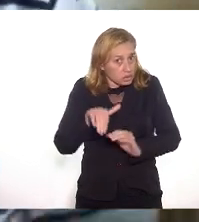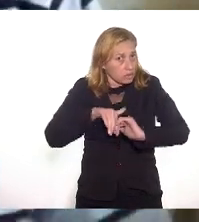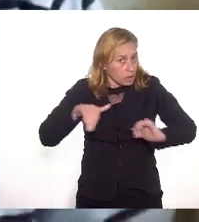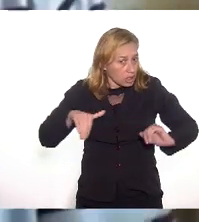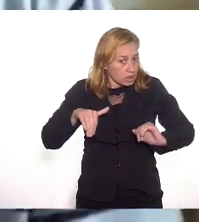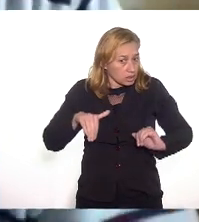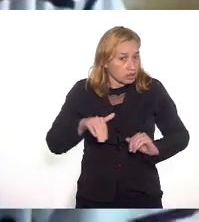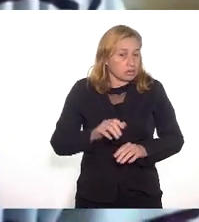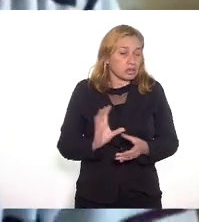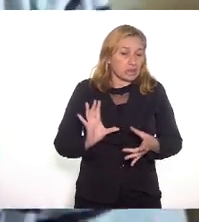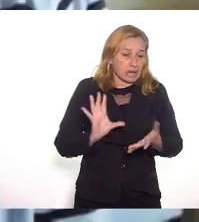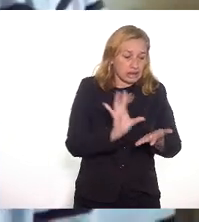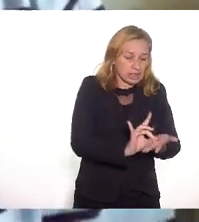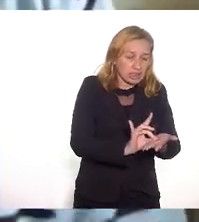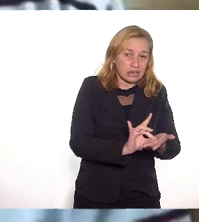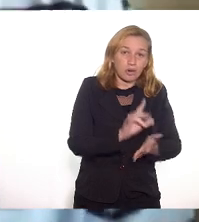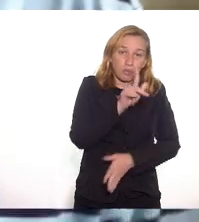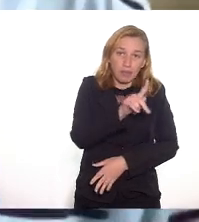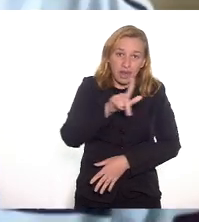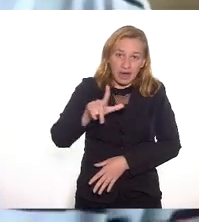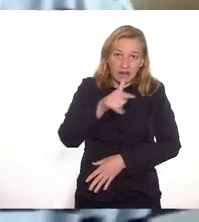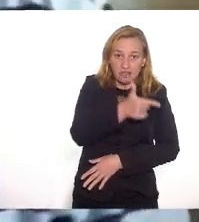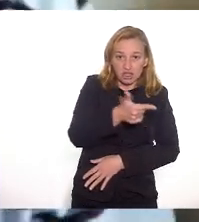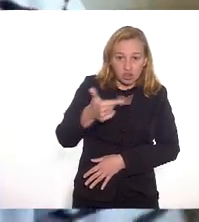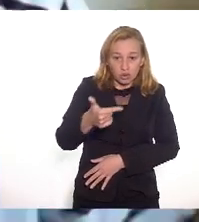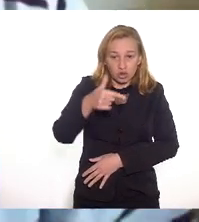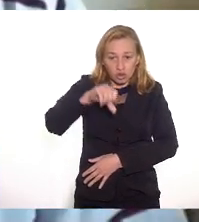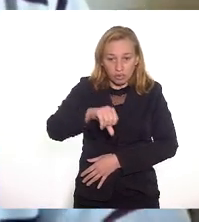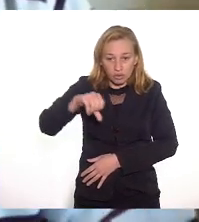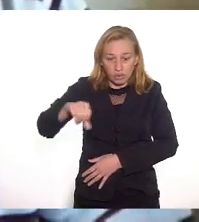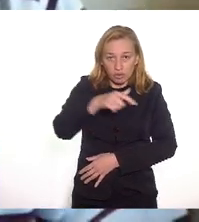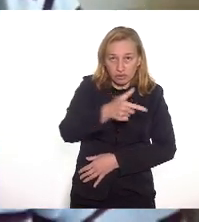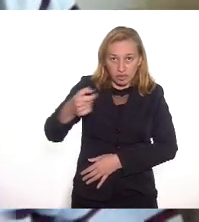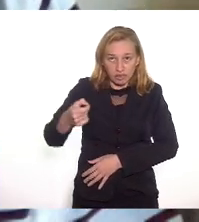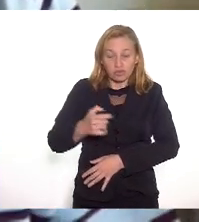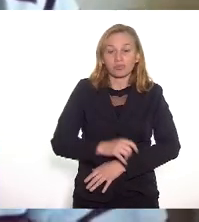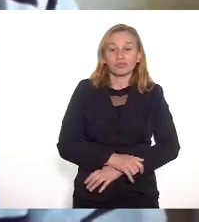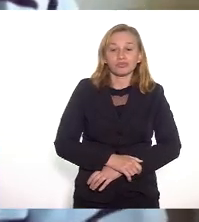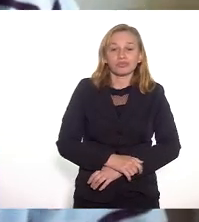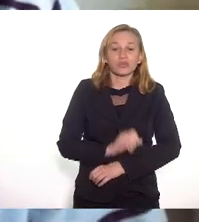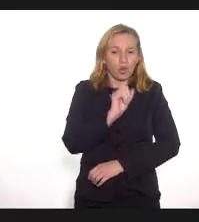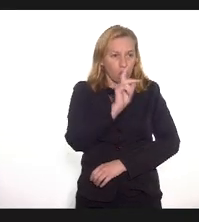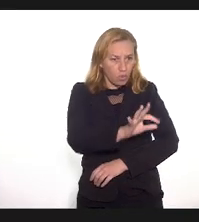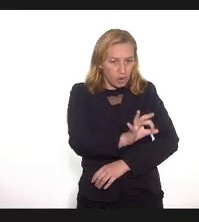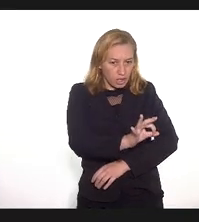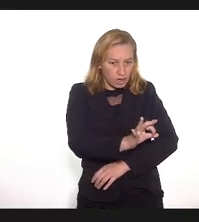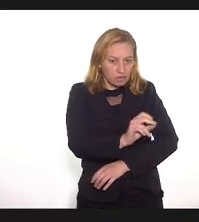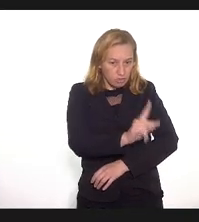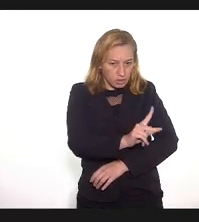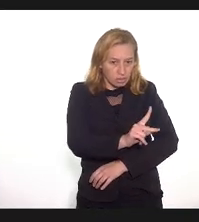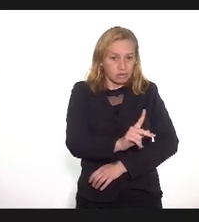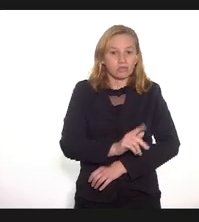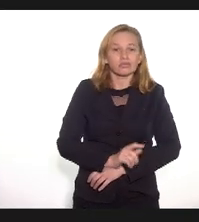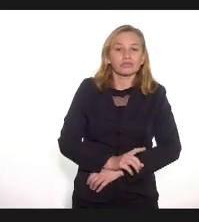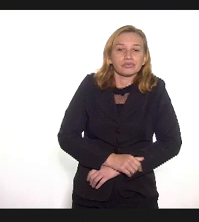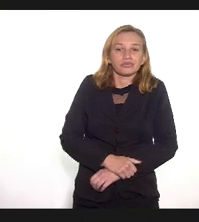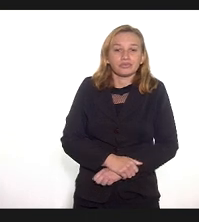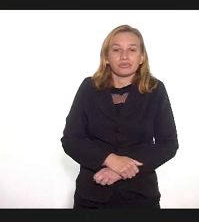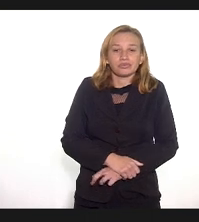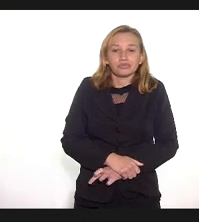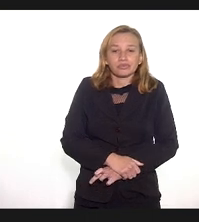separado é pela anexação ao PL 2299 de 20. Está certo, deputado Luiz Paulo.